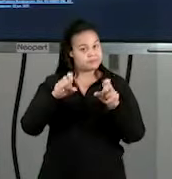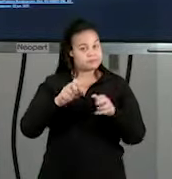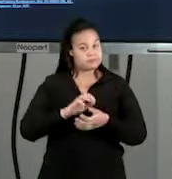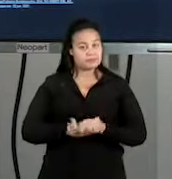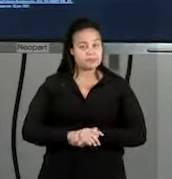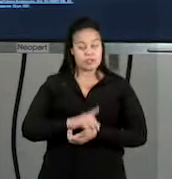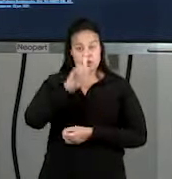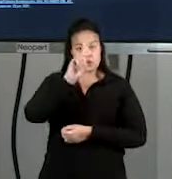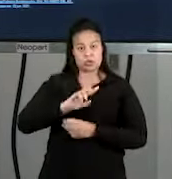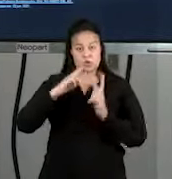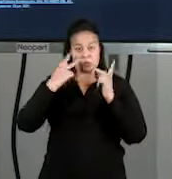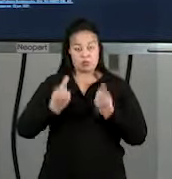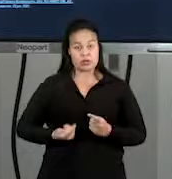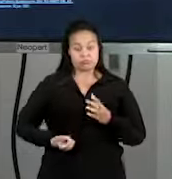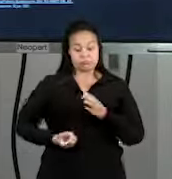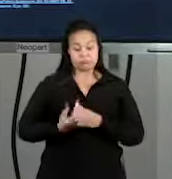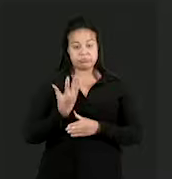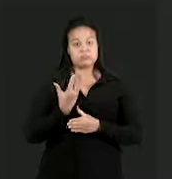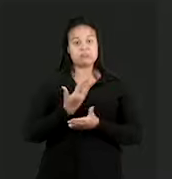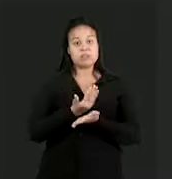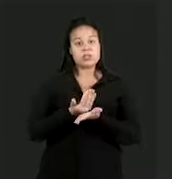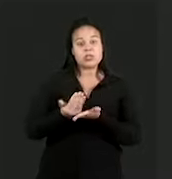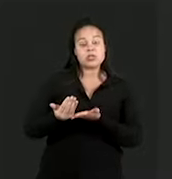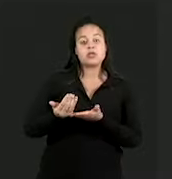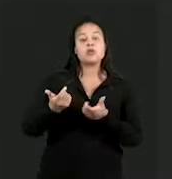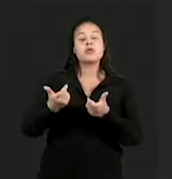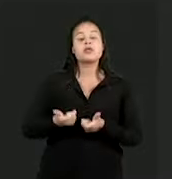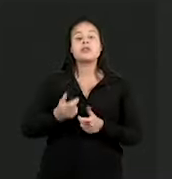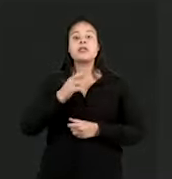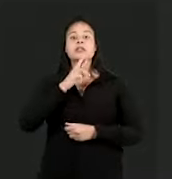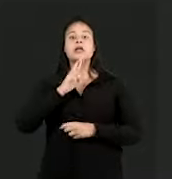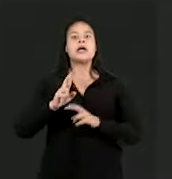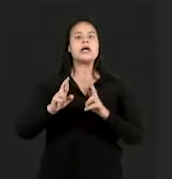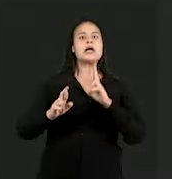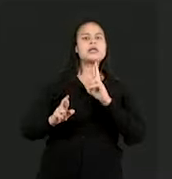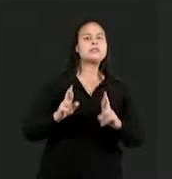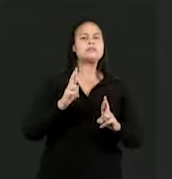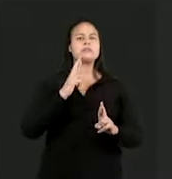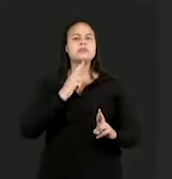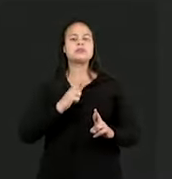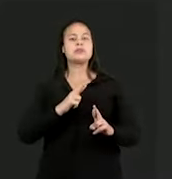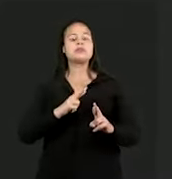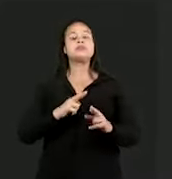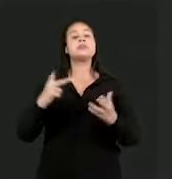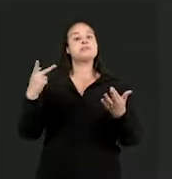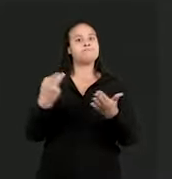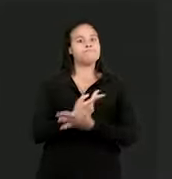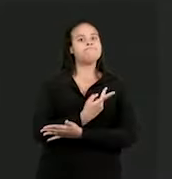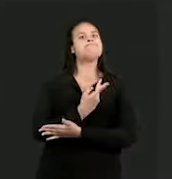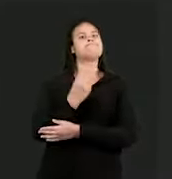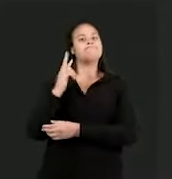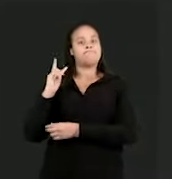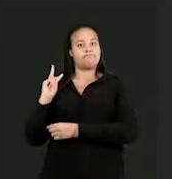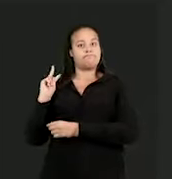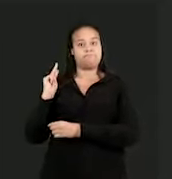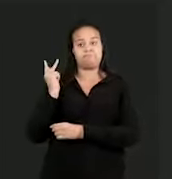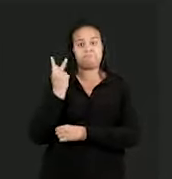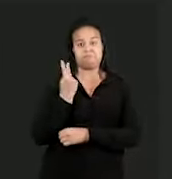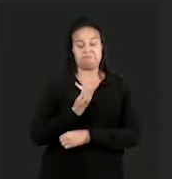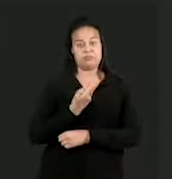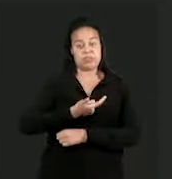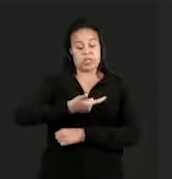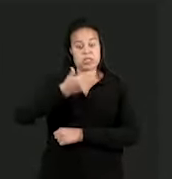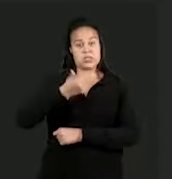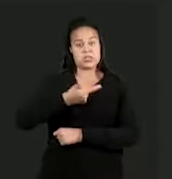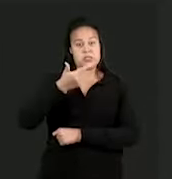direitos humanos surgiram como resultado das coisas que ocorreram no período da Segunda